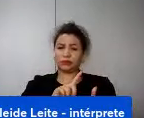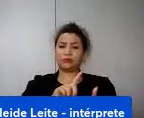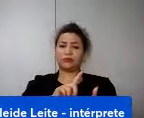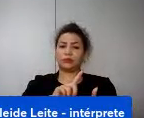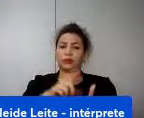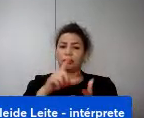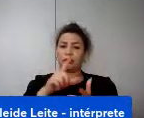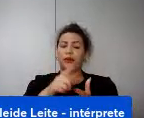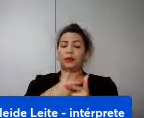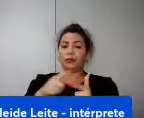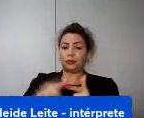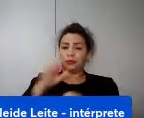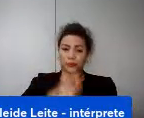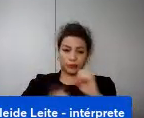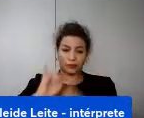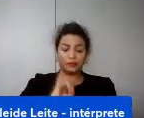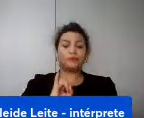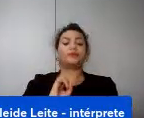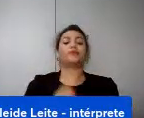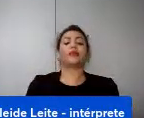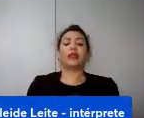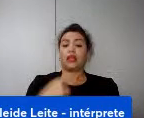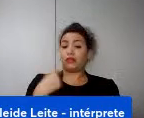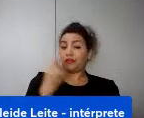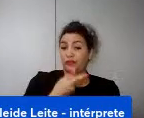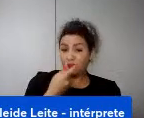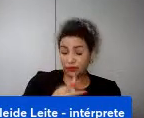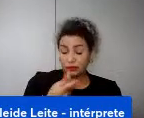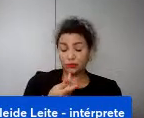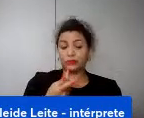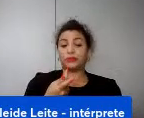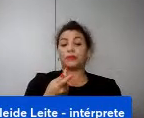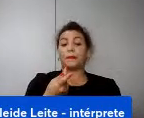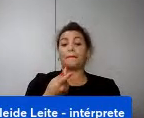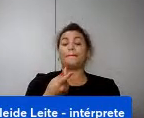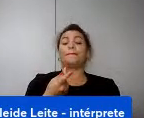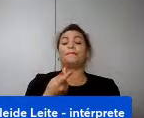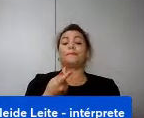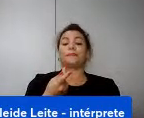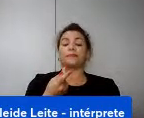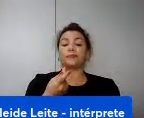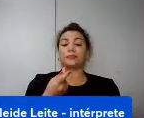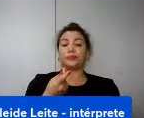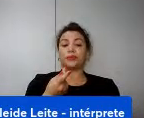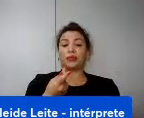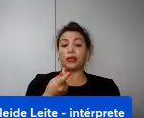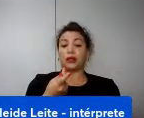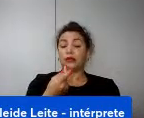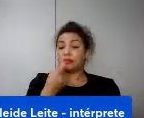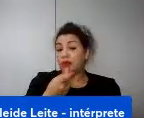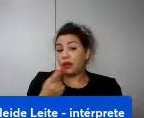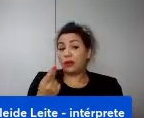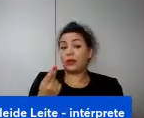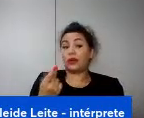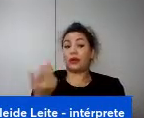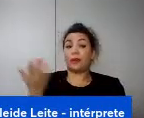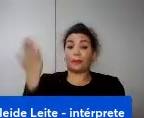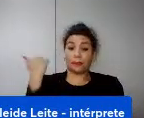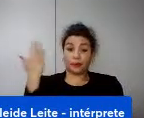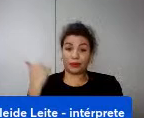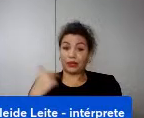da primeira oportunidade em que a internet começou a falhar, que eu não tive